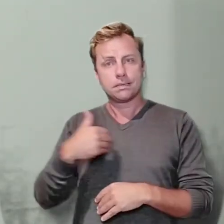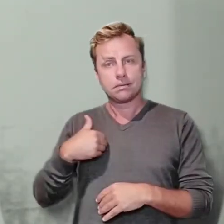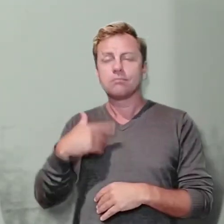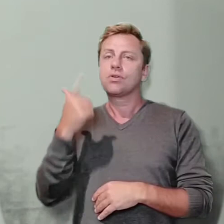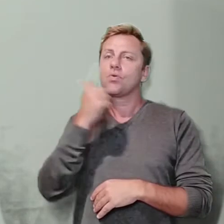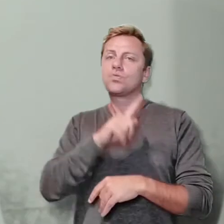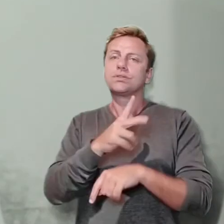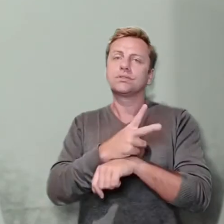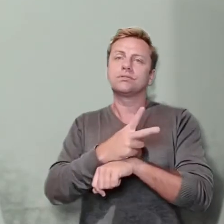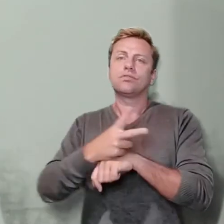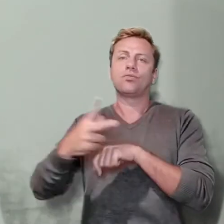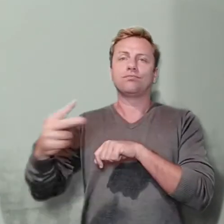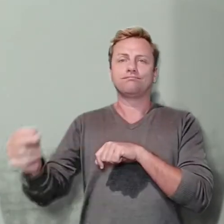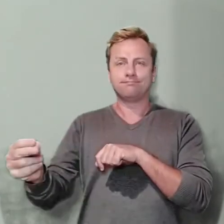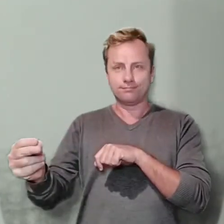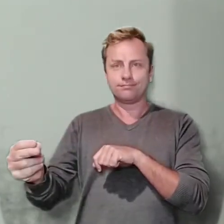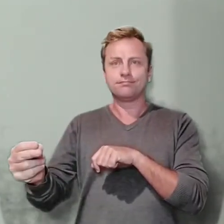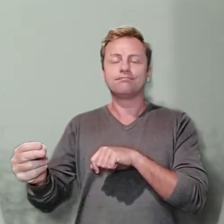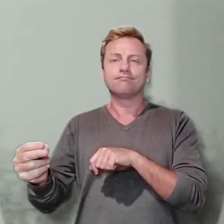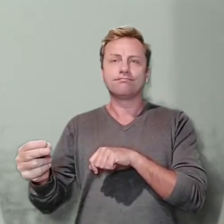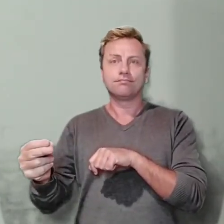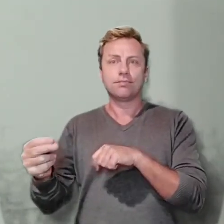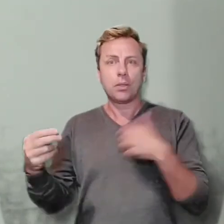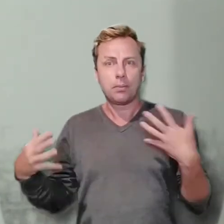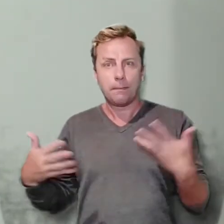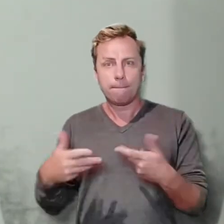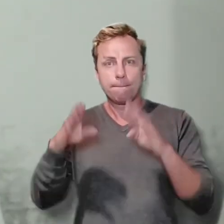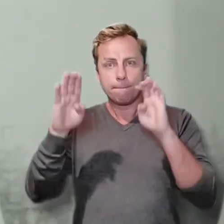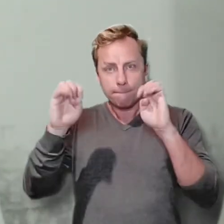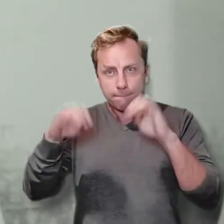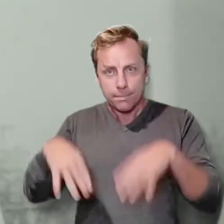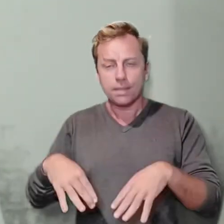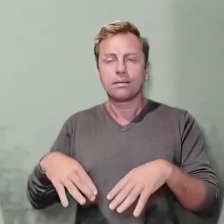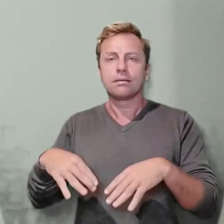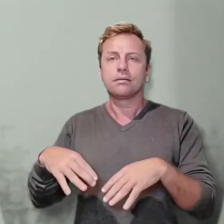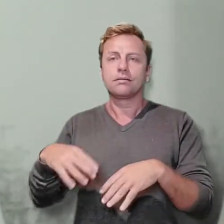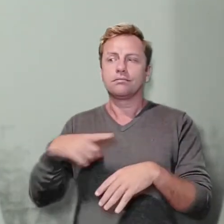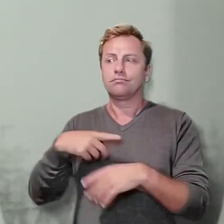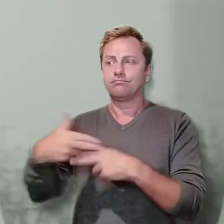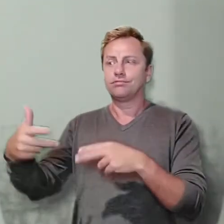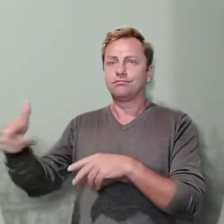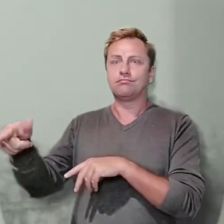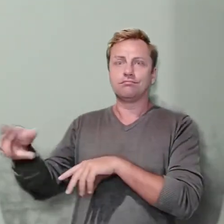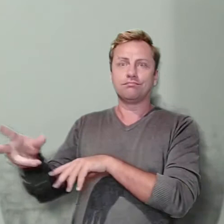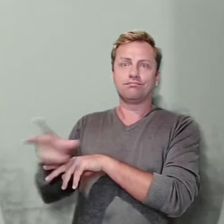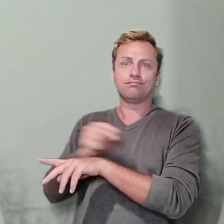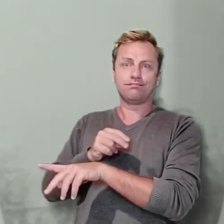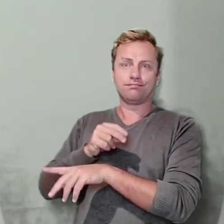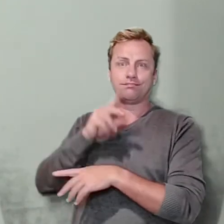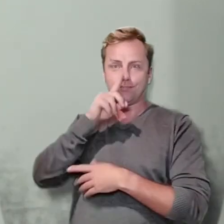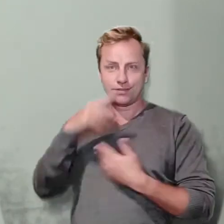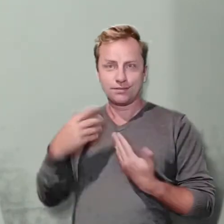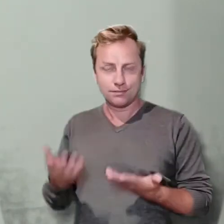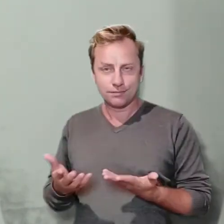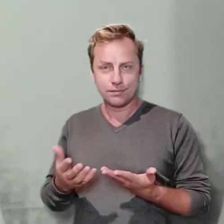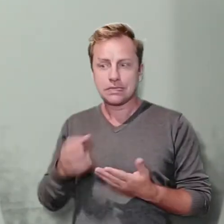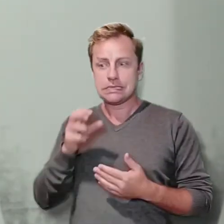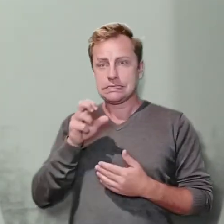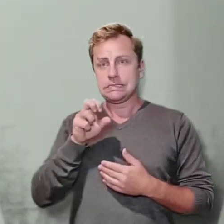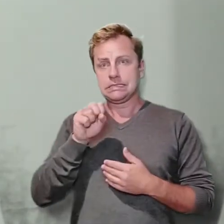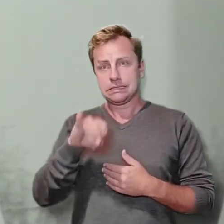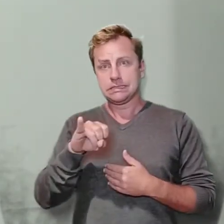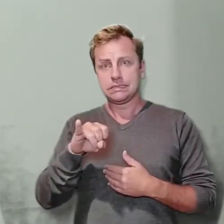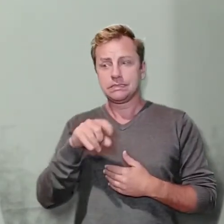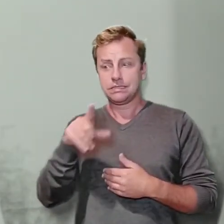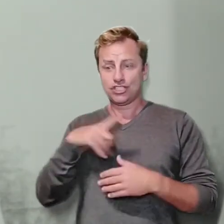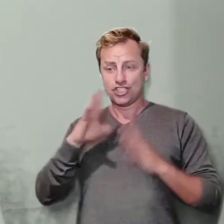poder combater de maneira eficiente esses nossos grandes predadores. Se você já chega